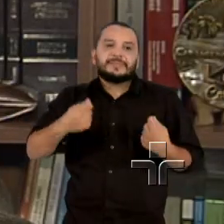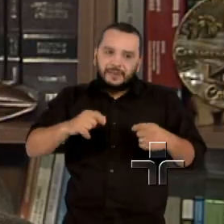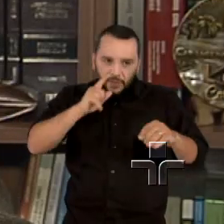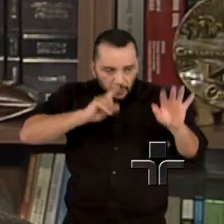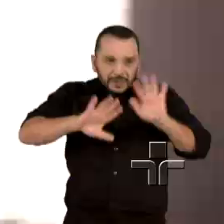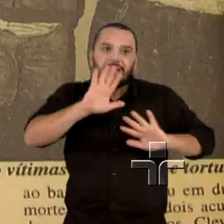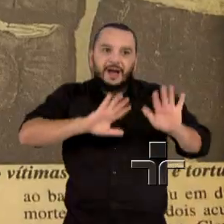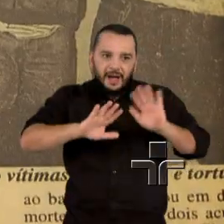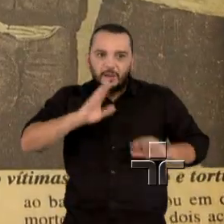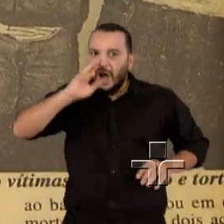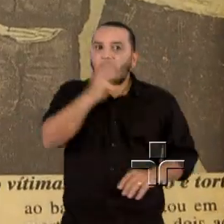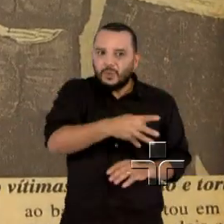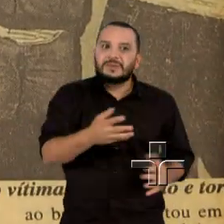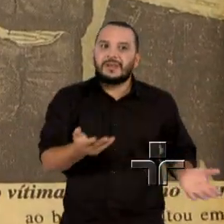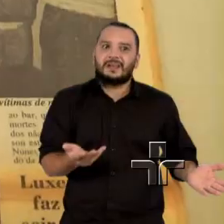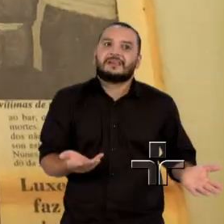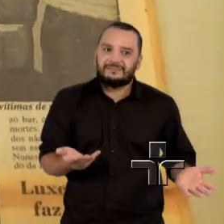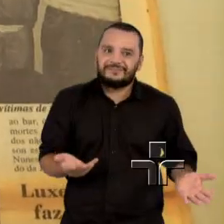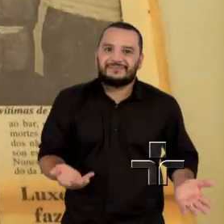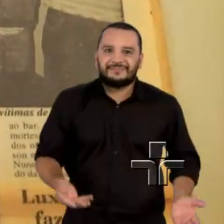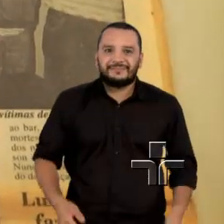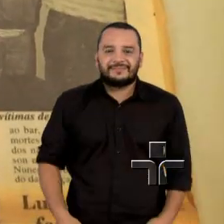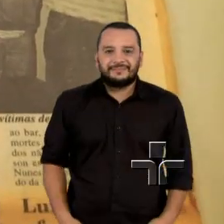deste processo.